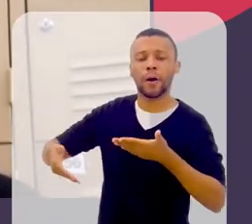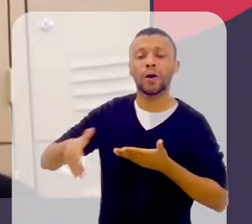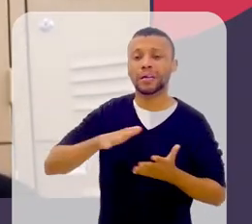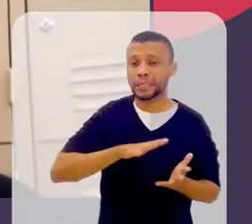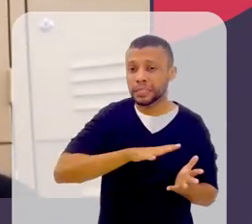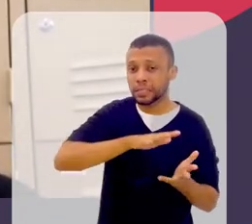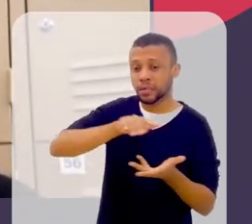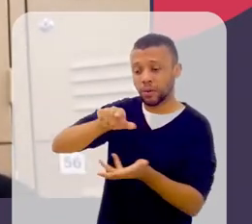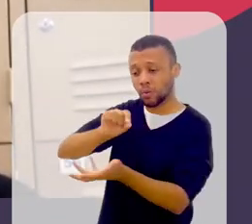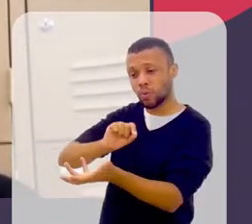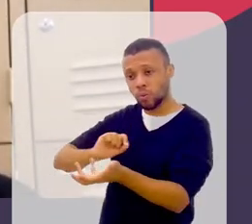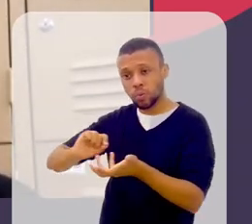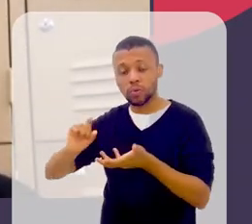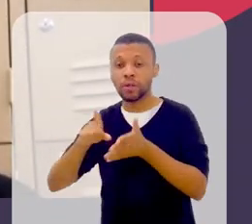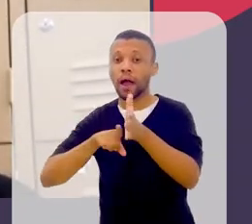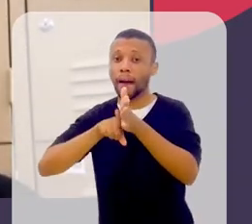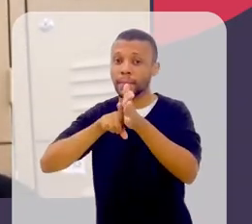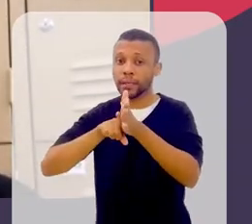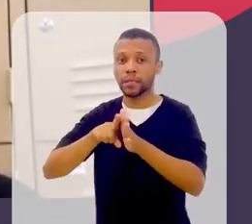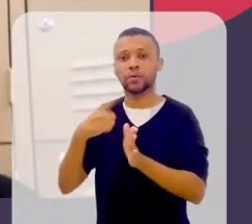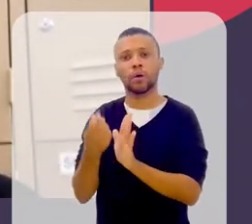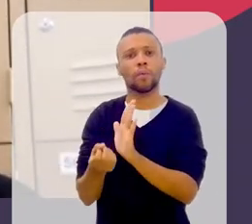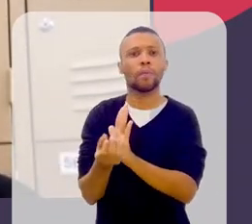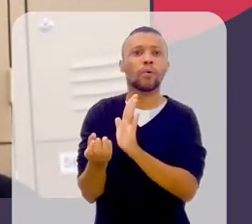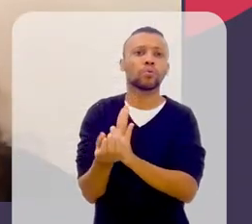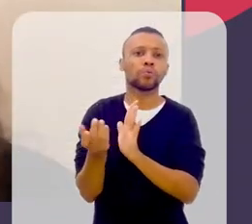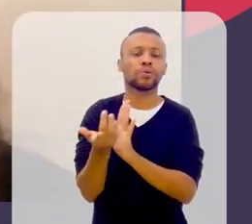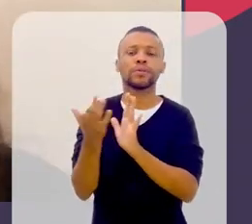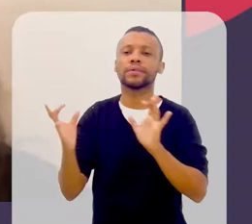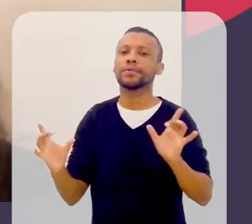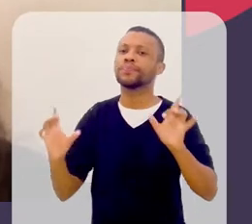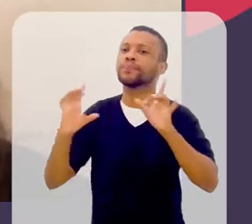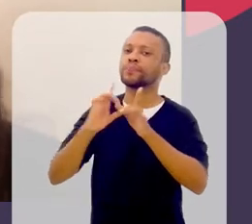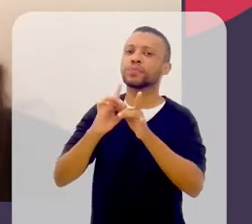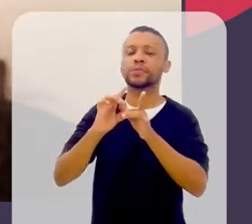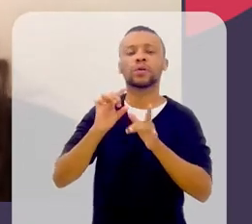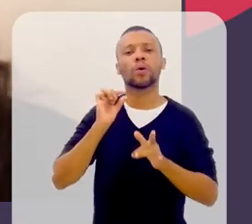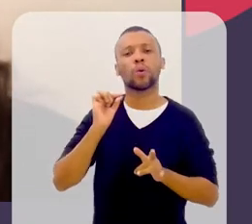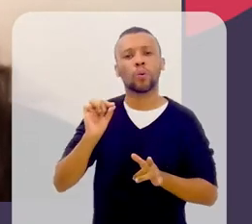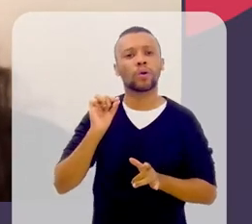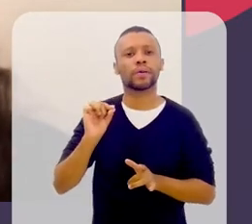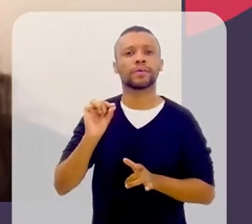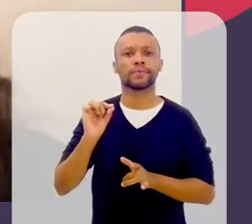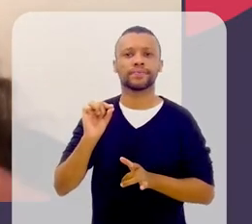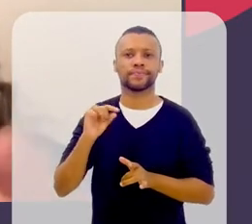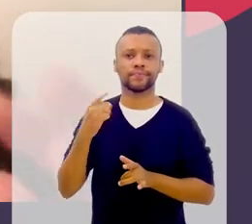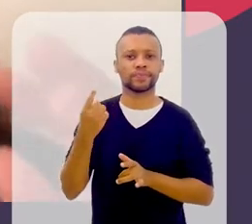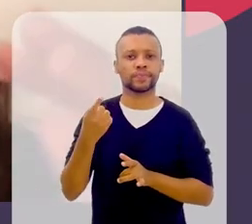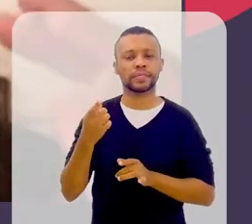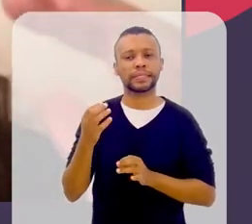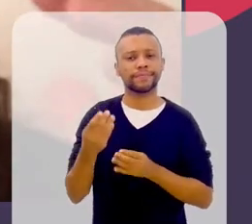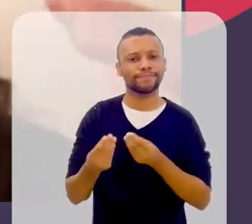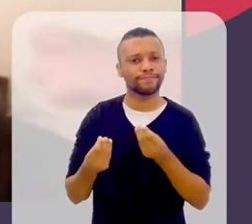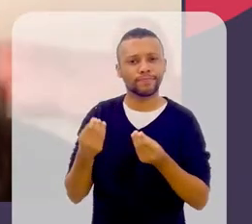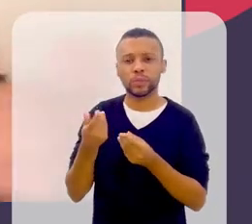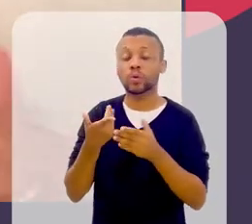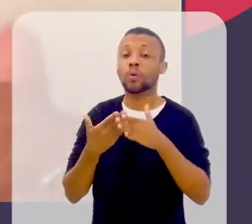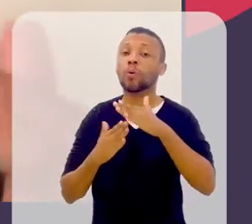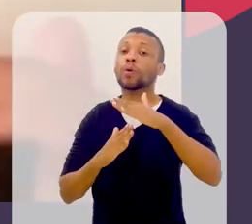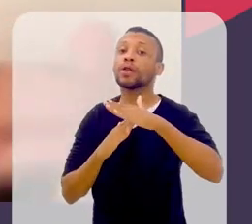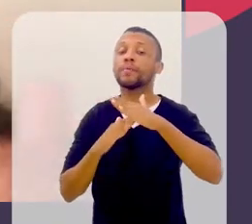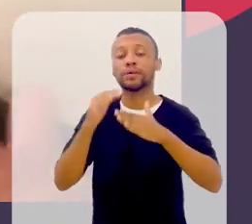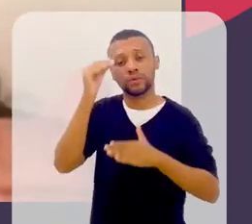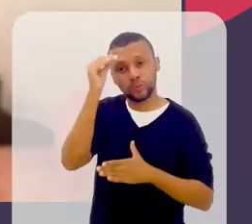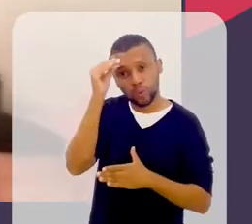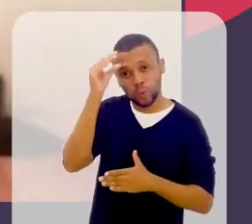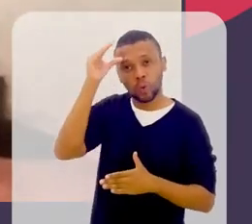cooperação internacional faz com que a pesquisa que a gente produza esteja alinhada com o que está,